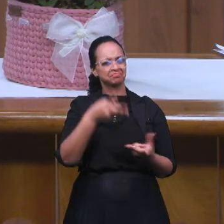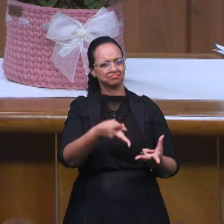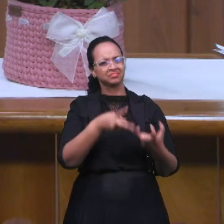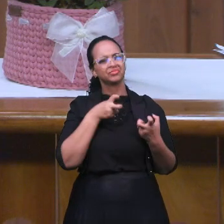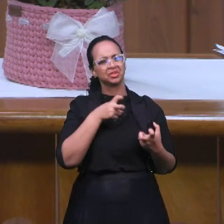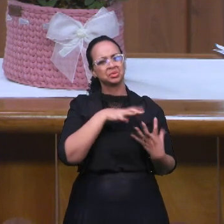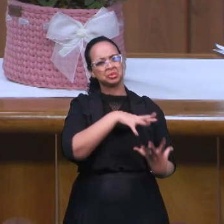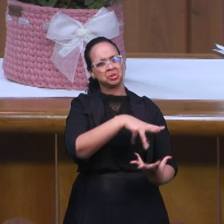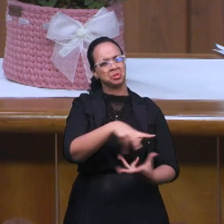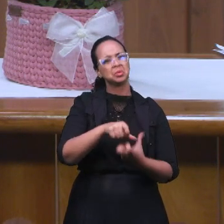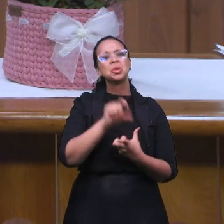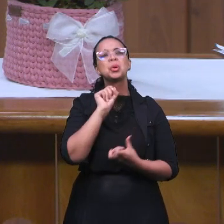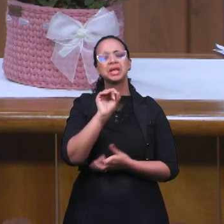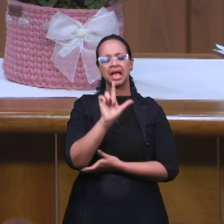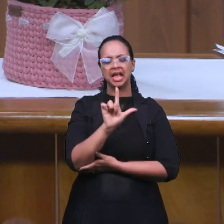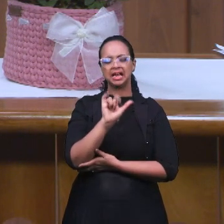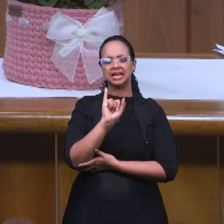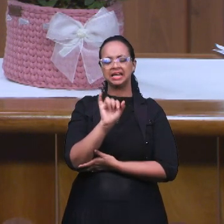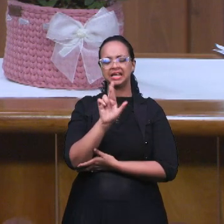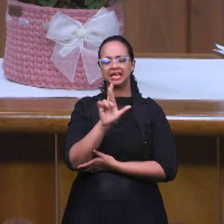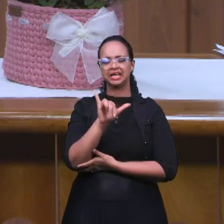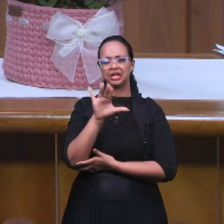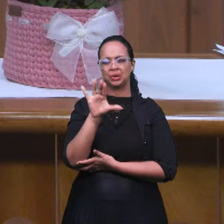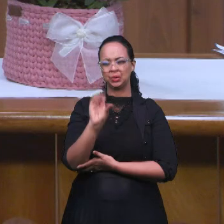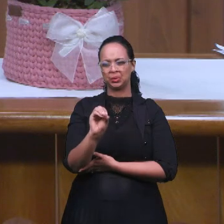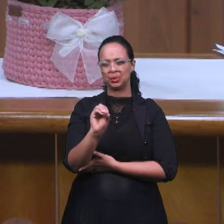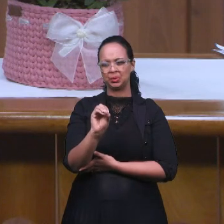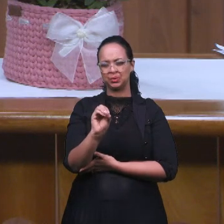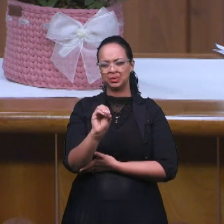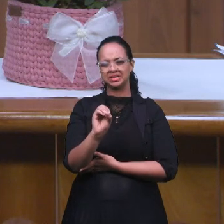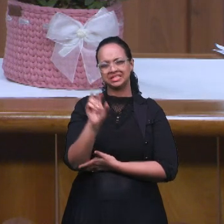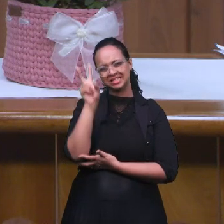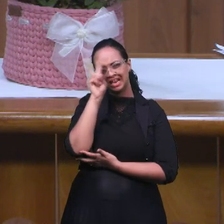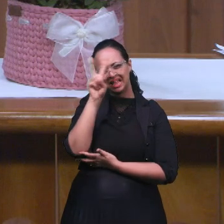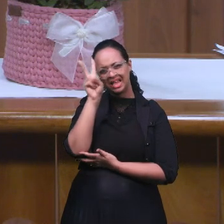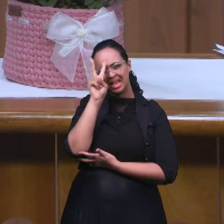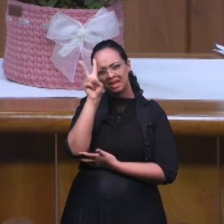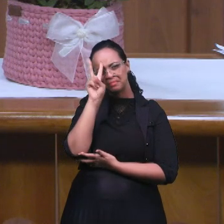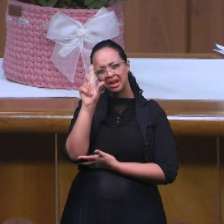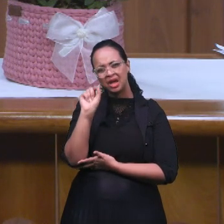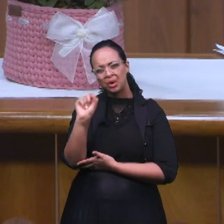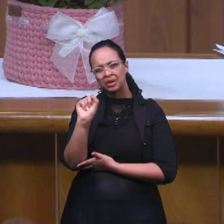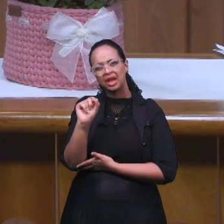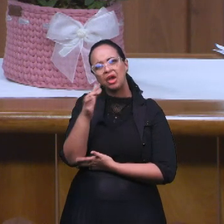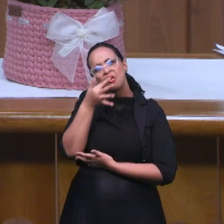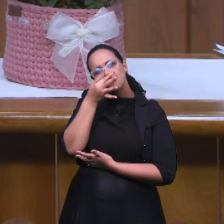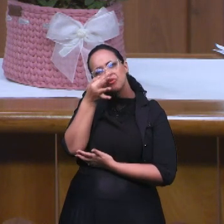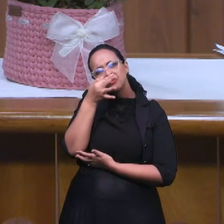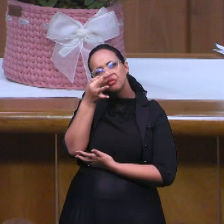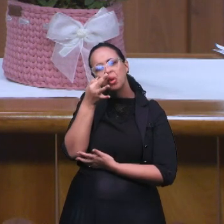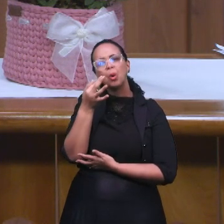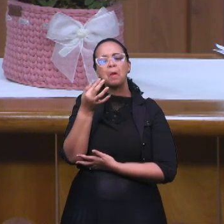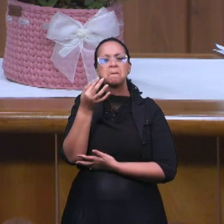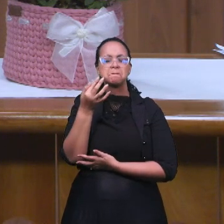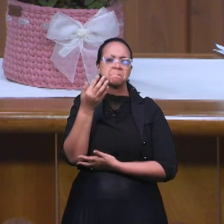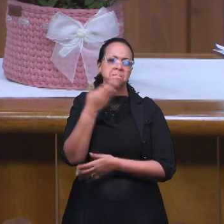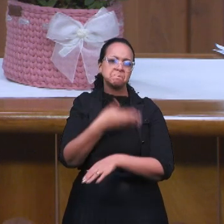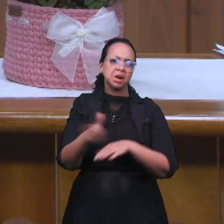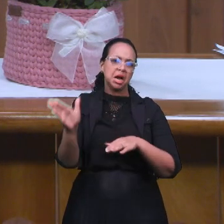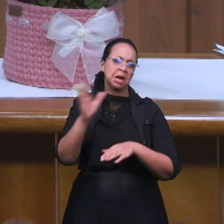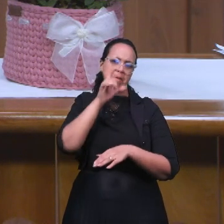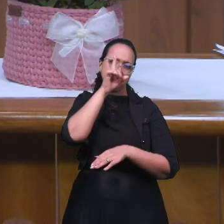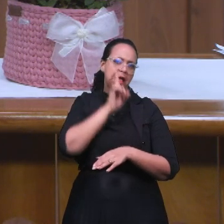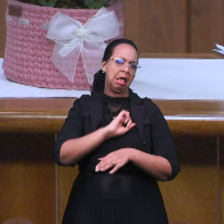vendo. O que é o lírio? Vamos lembrar. O lírio é aquela flor, ele pode ser branco, pode ser amarela, pode ser o que